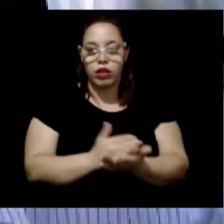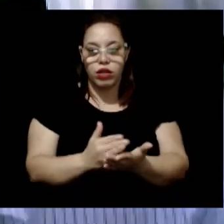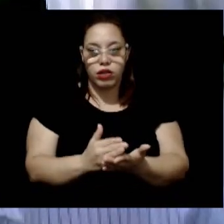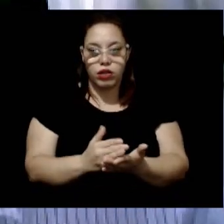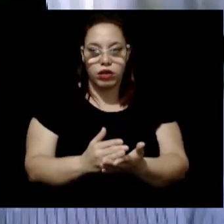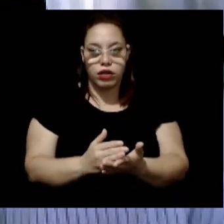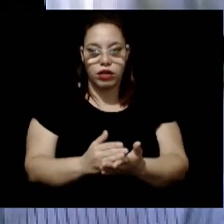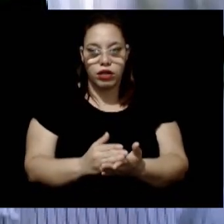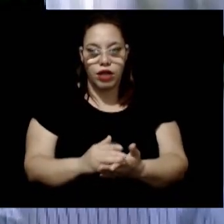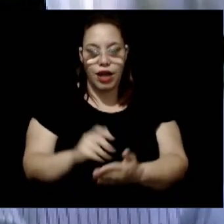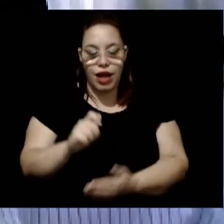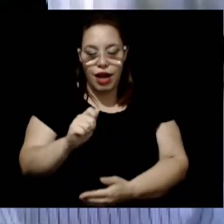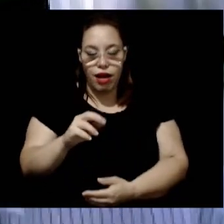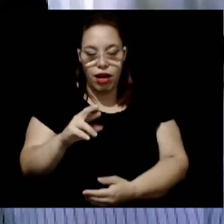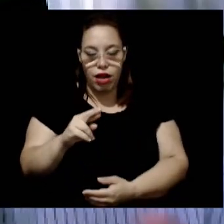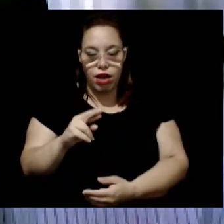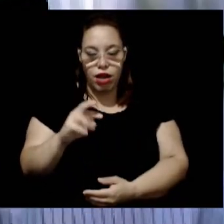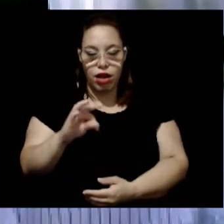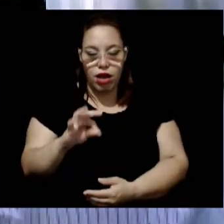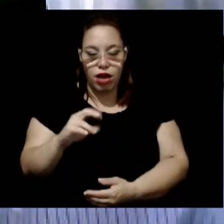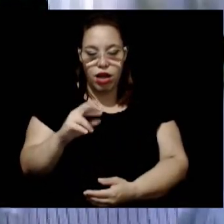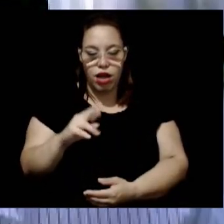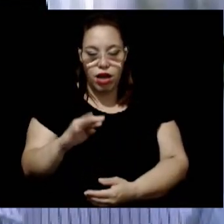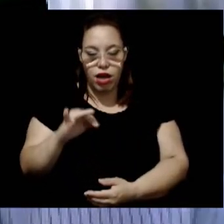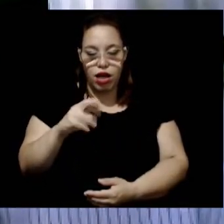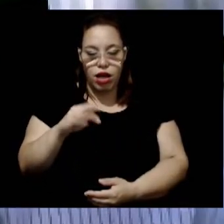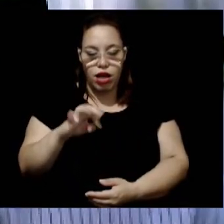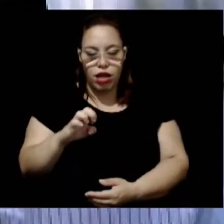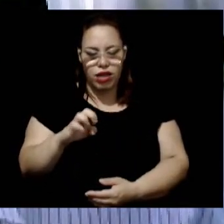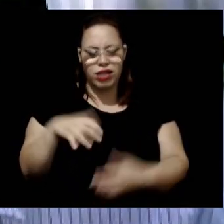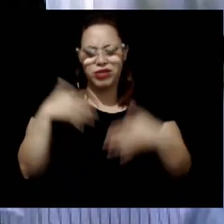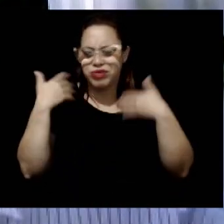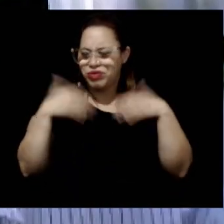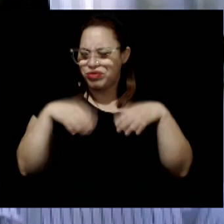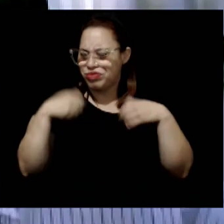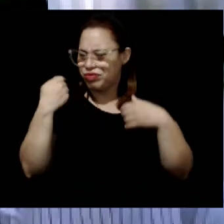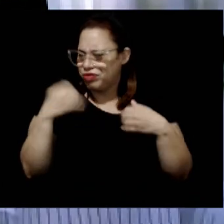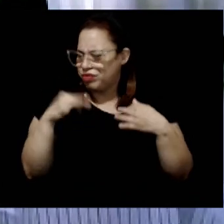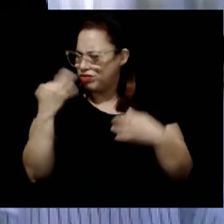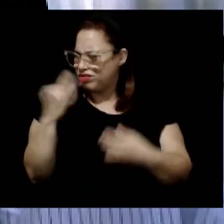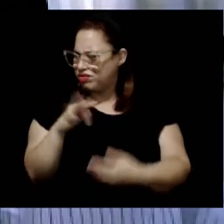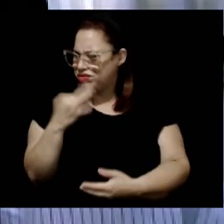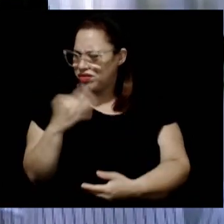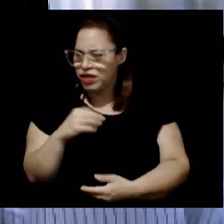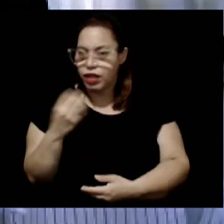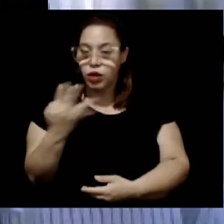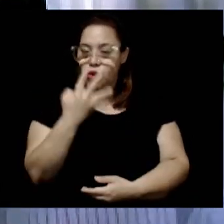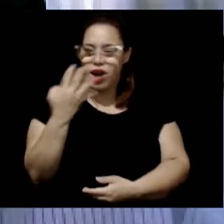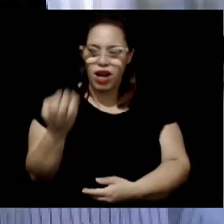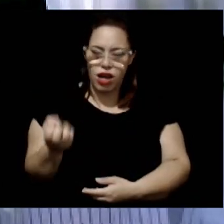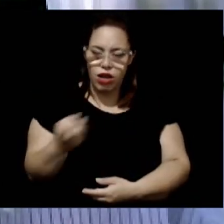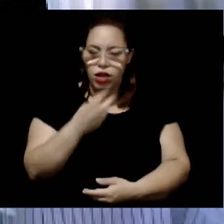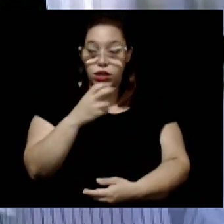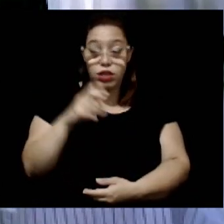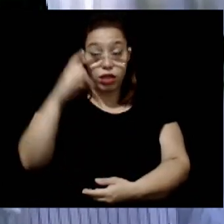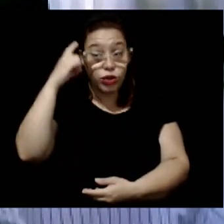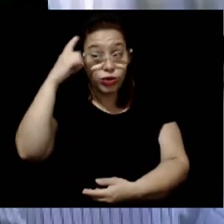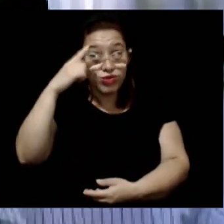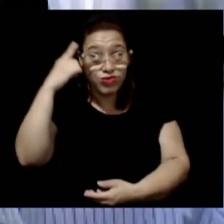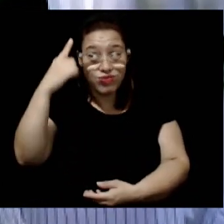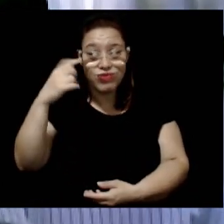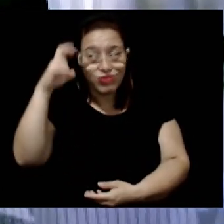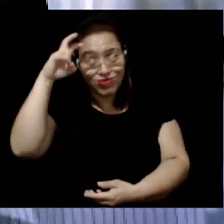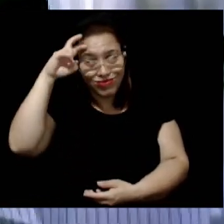mas muita inflamação, muita dor, de curta duração, 4 ou 5 dias, e dá um impacto muito